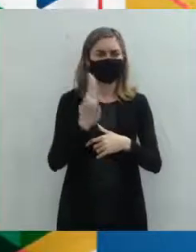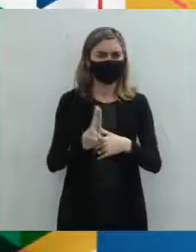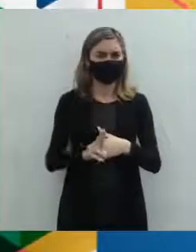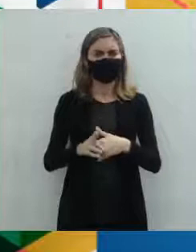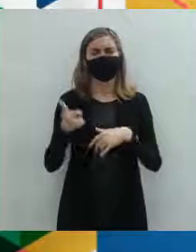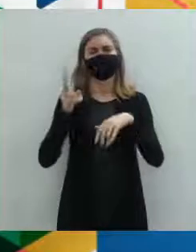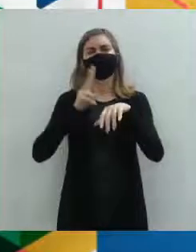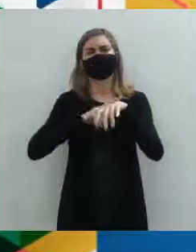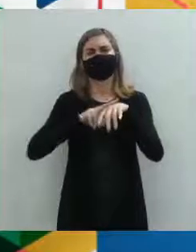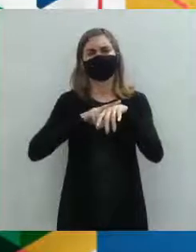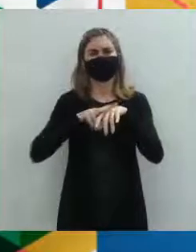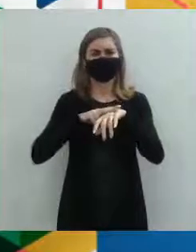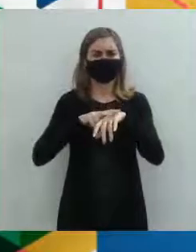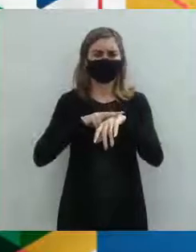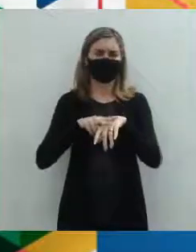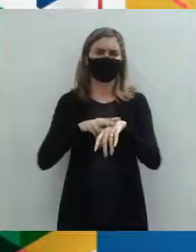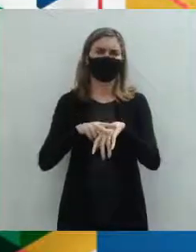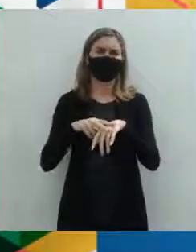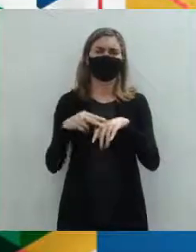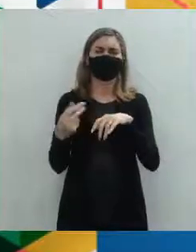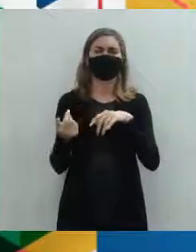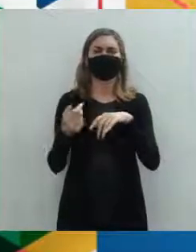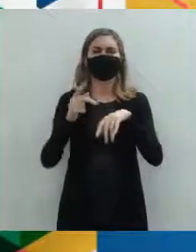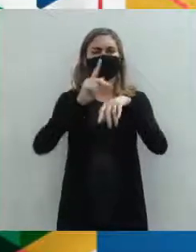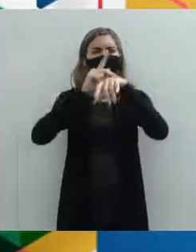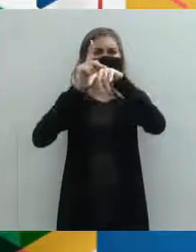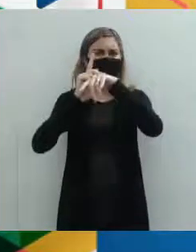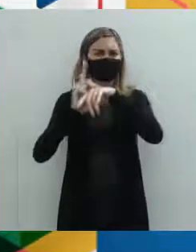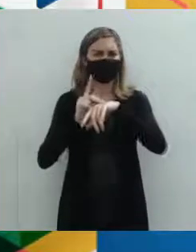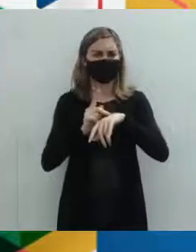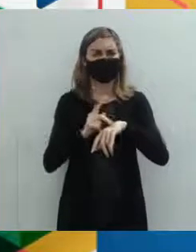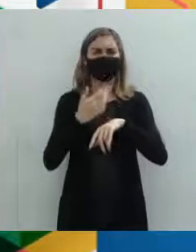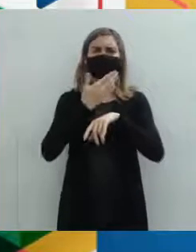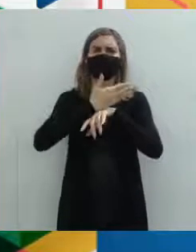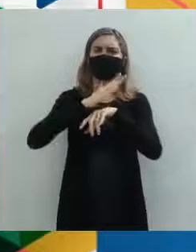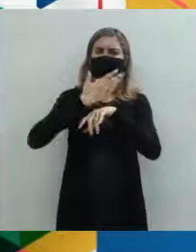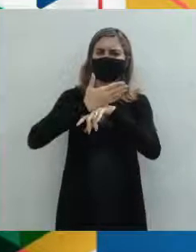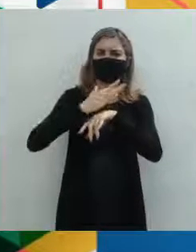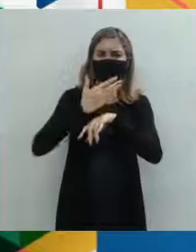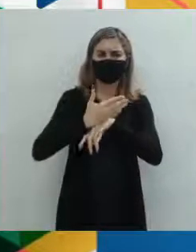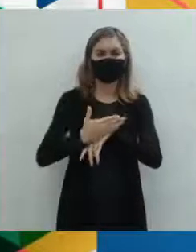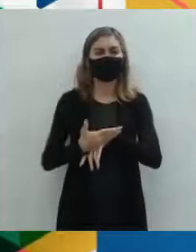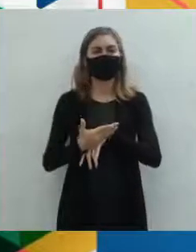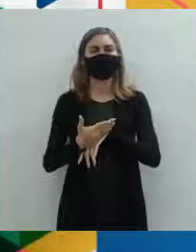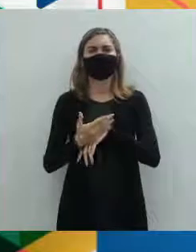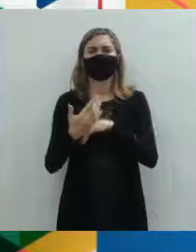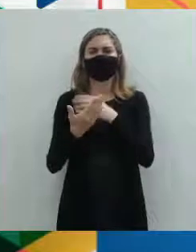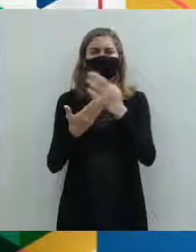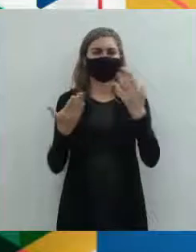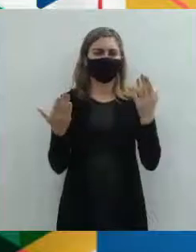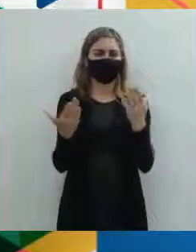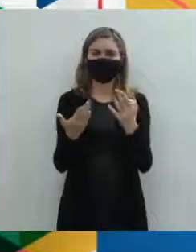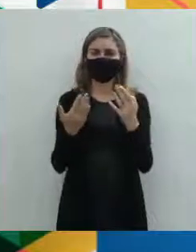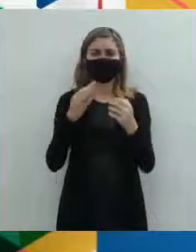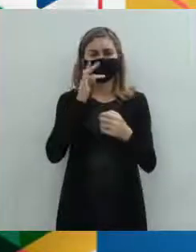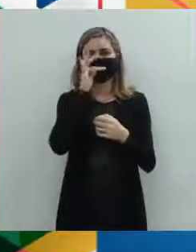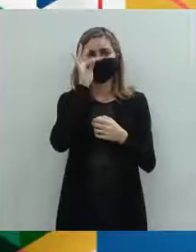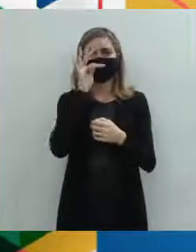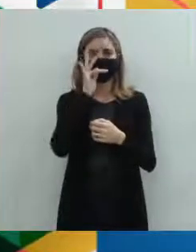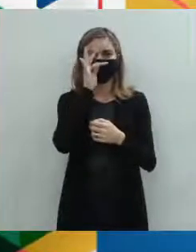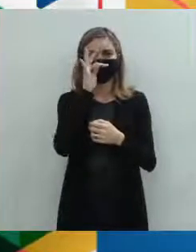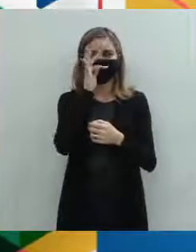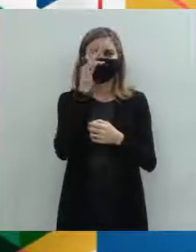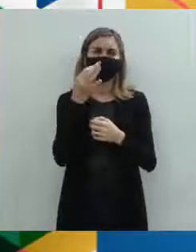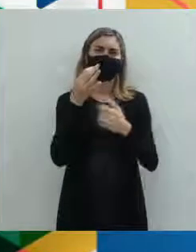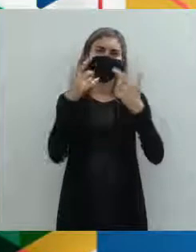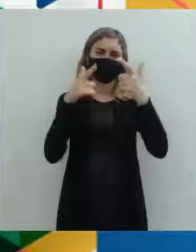com o verde, com partes pretas, brancas, e está sobre flores, né? O